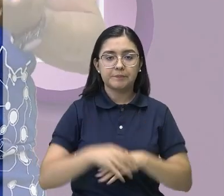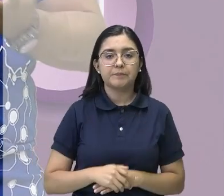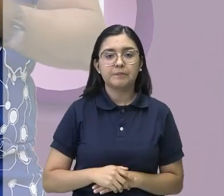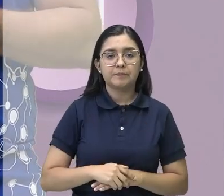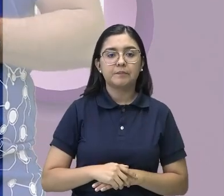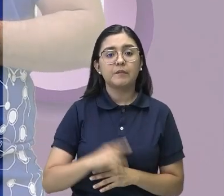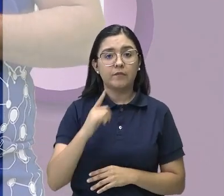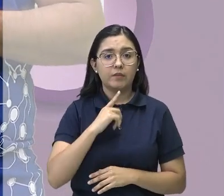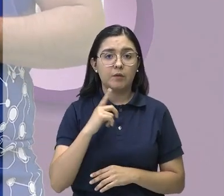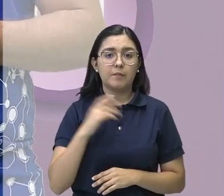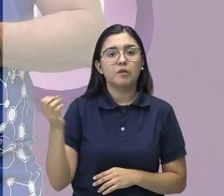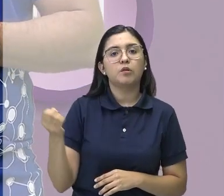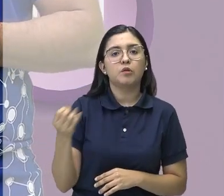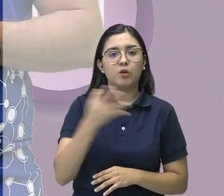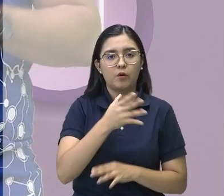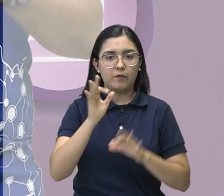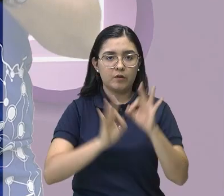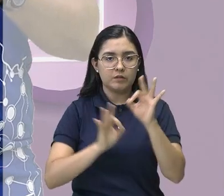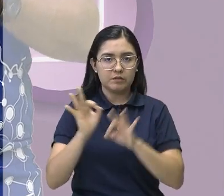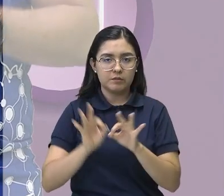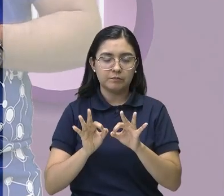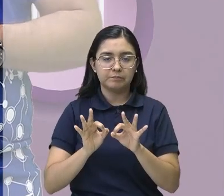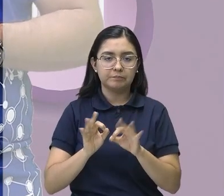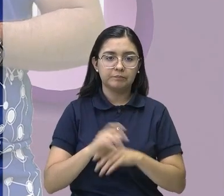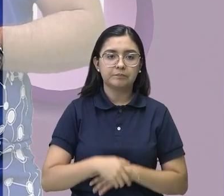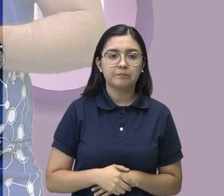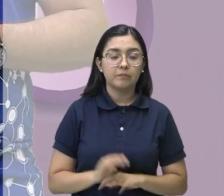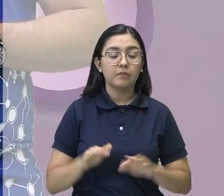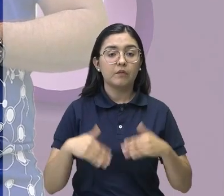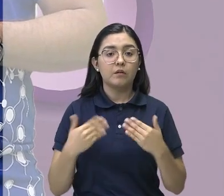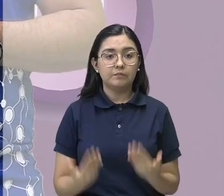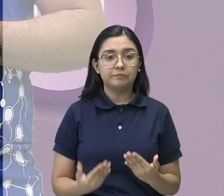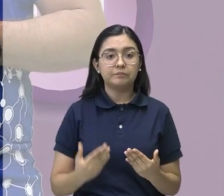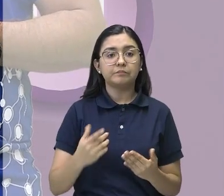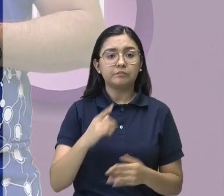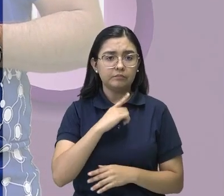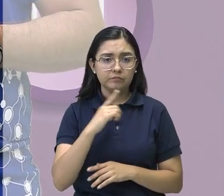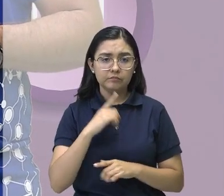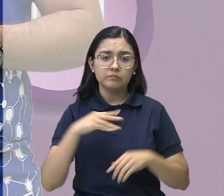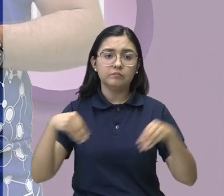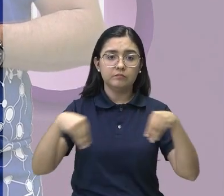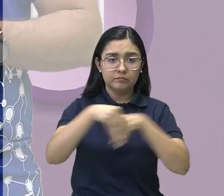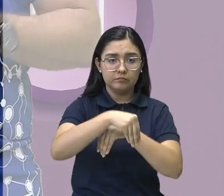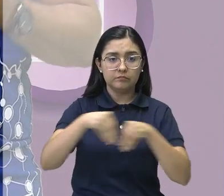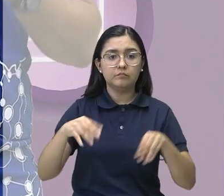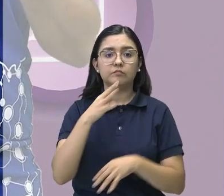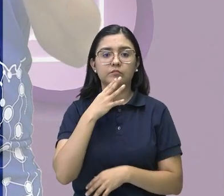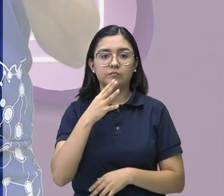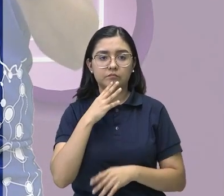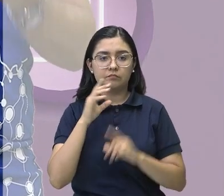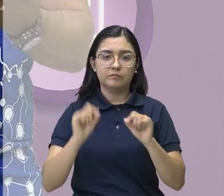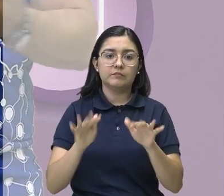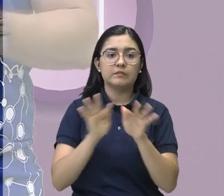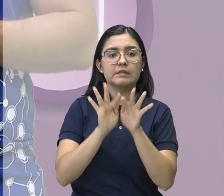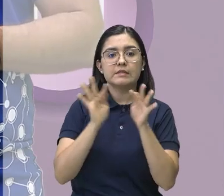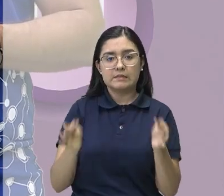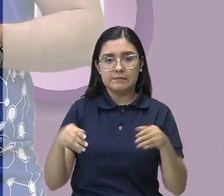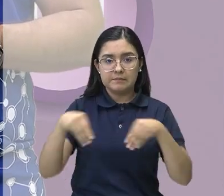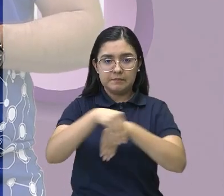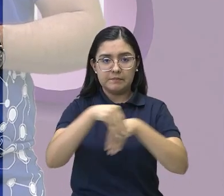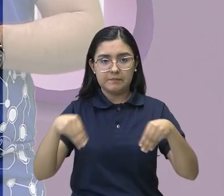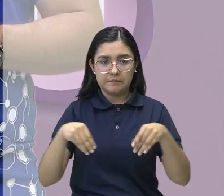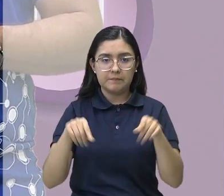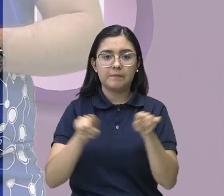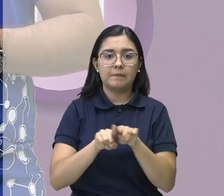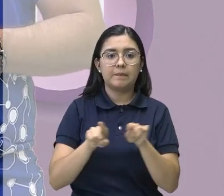de obter uma nova ordem, ok? As permutações que iremos conhecer serão as permutações simples,